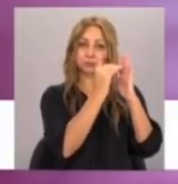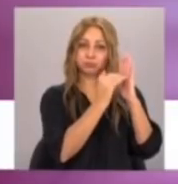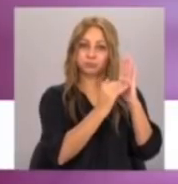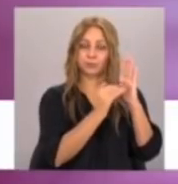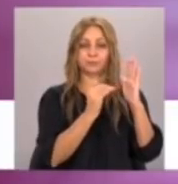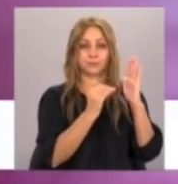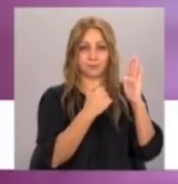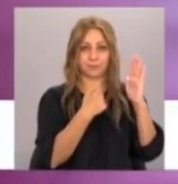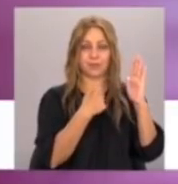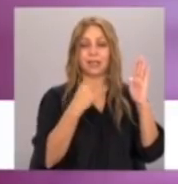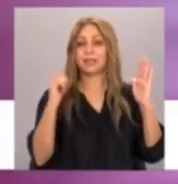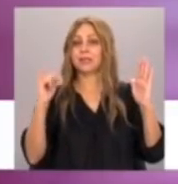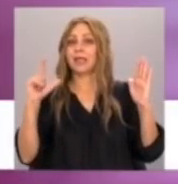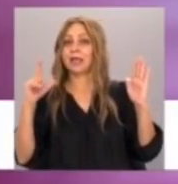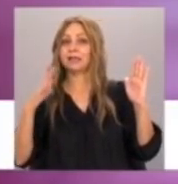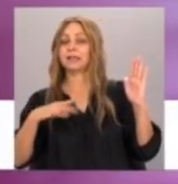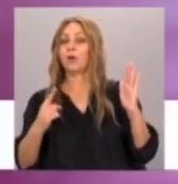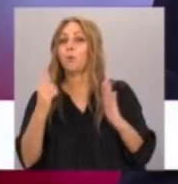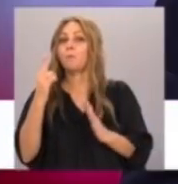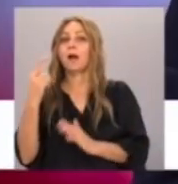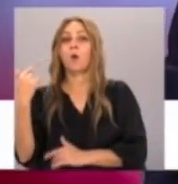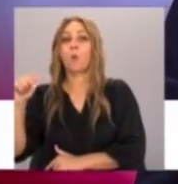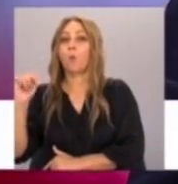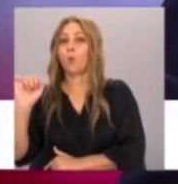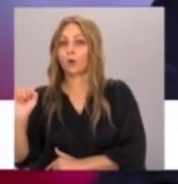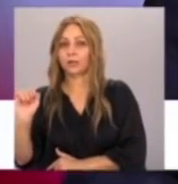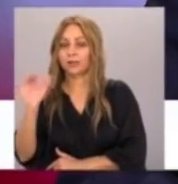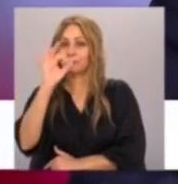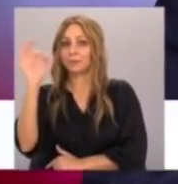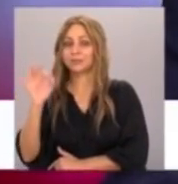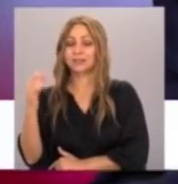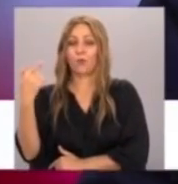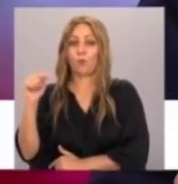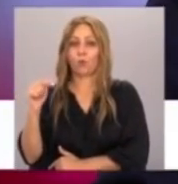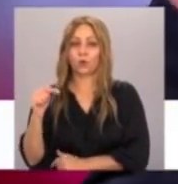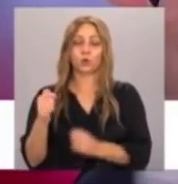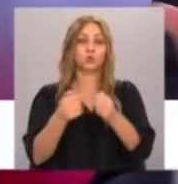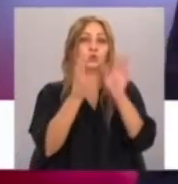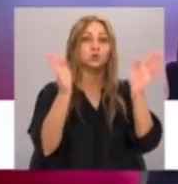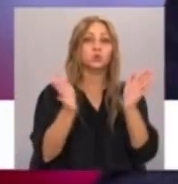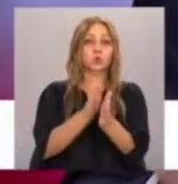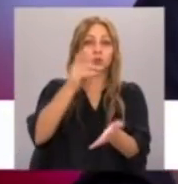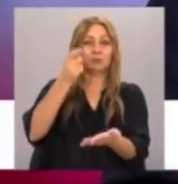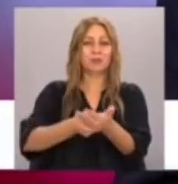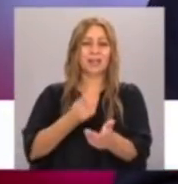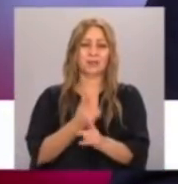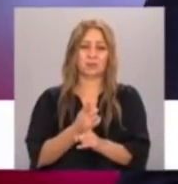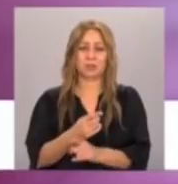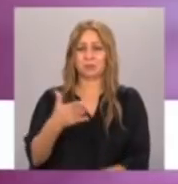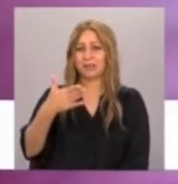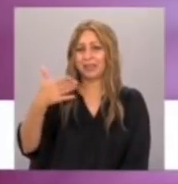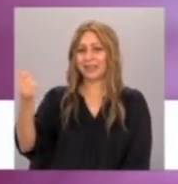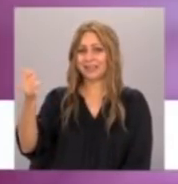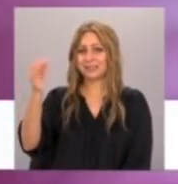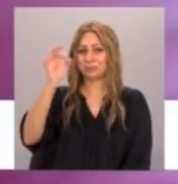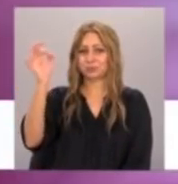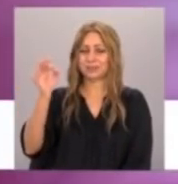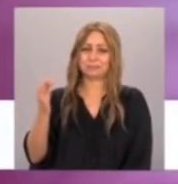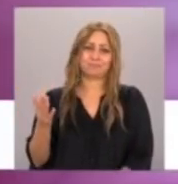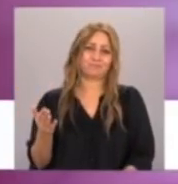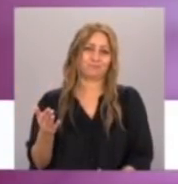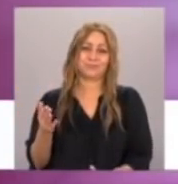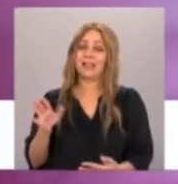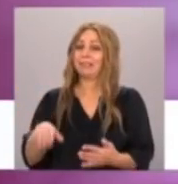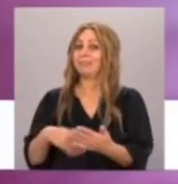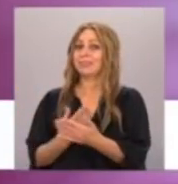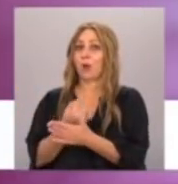é ele quer introduzir uma Taxa Única em dois passos para uma Taxa Única toda a gente apagar a mesma taxa eu penso que a quinze por cento ou usar um